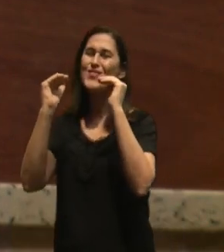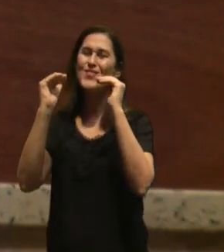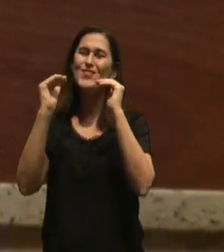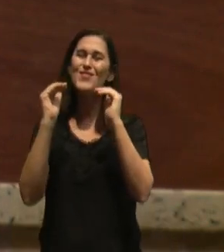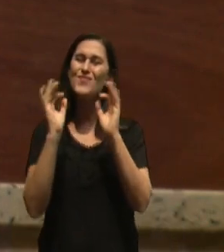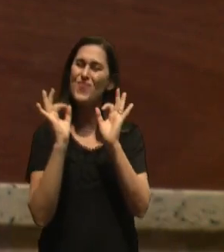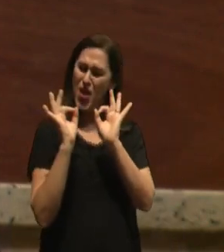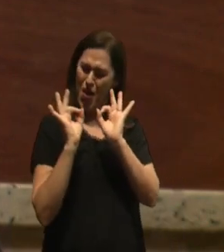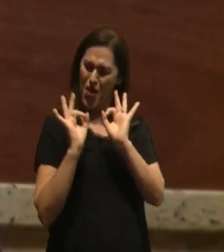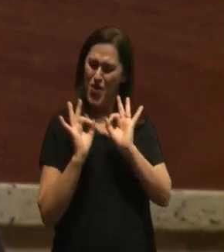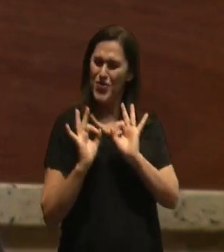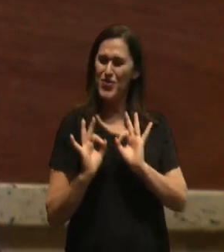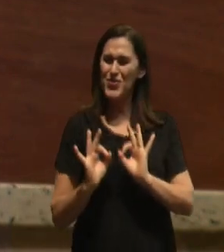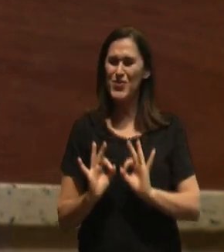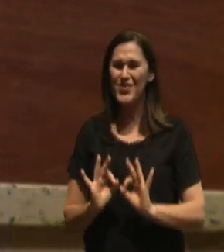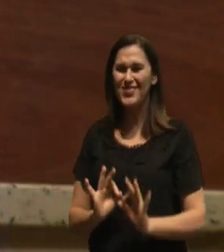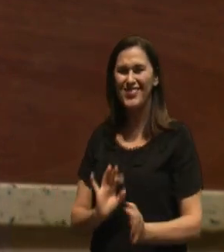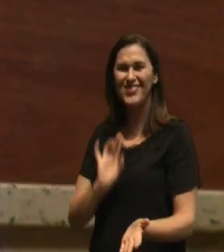Todo-Poderoso,